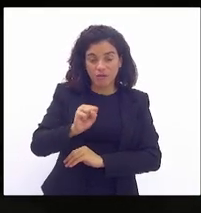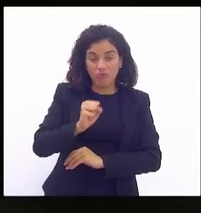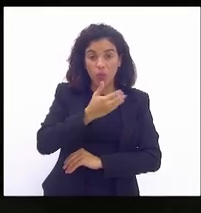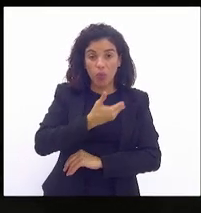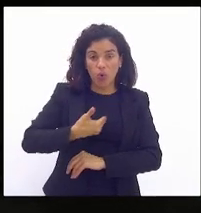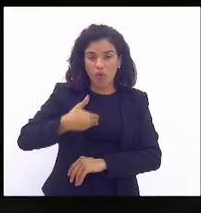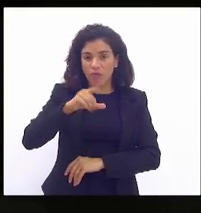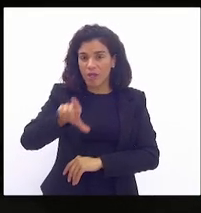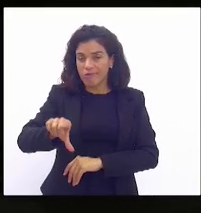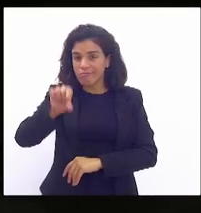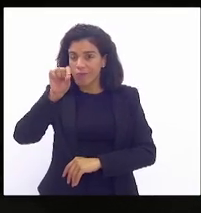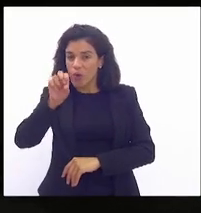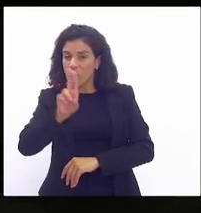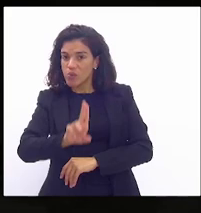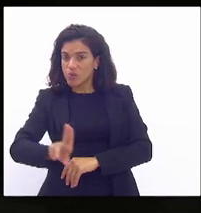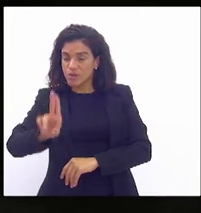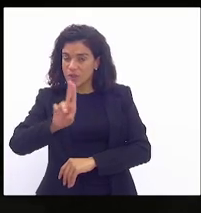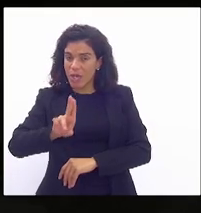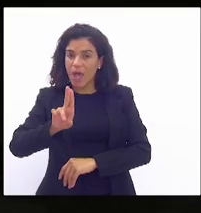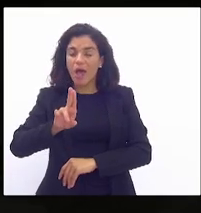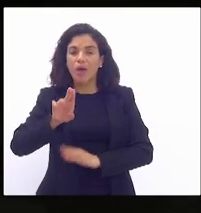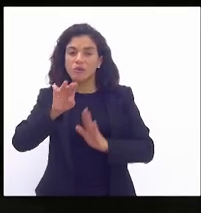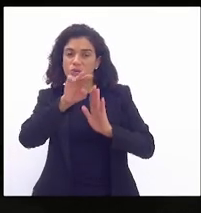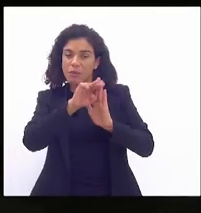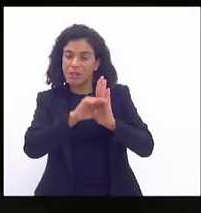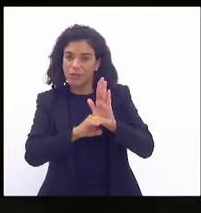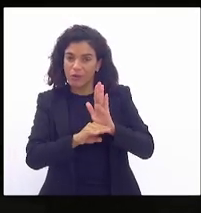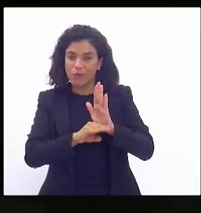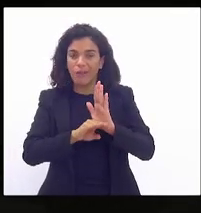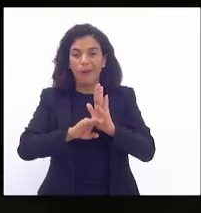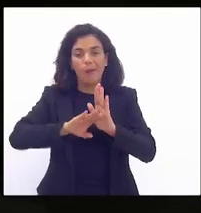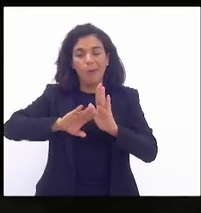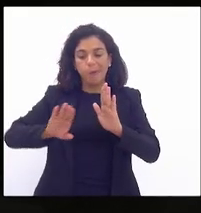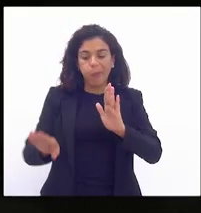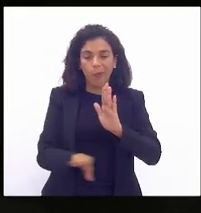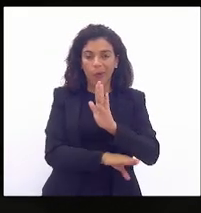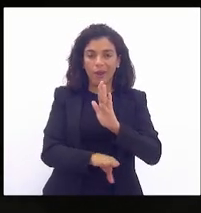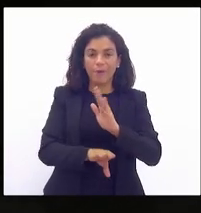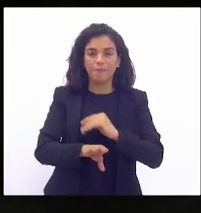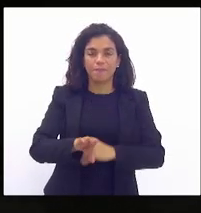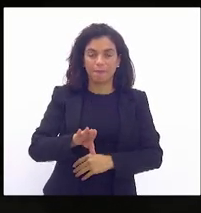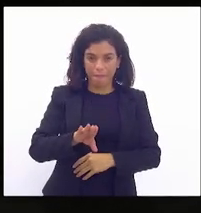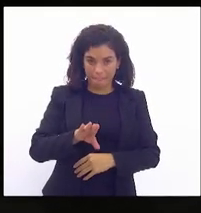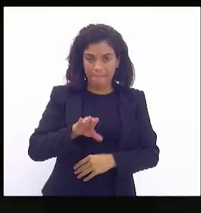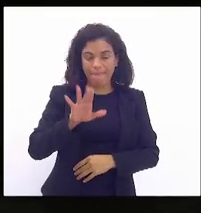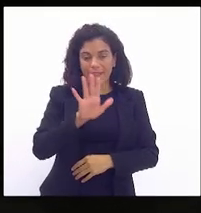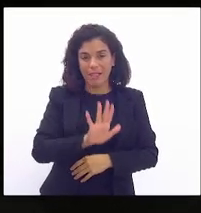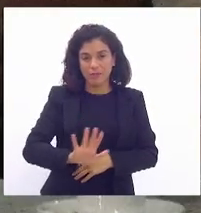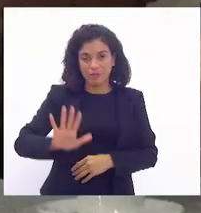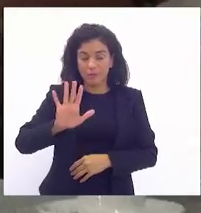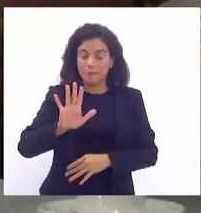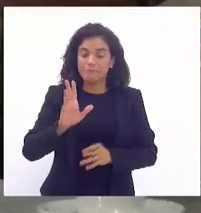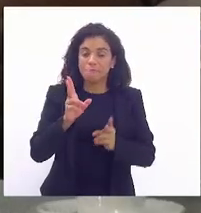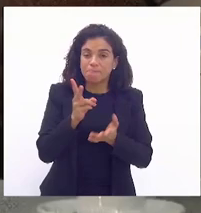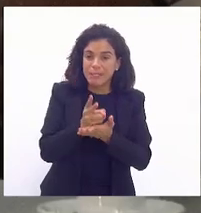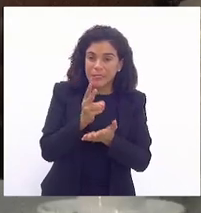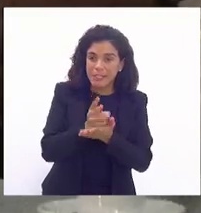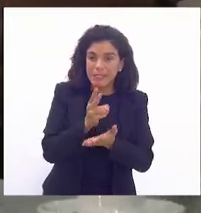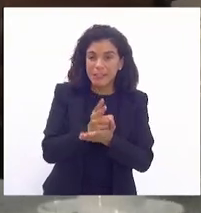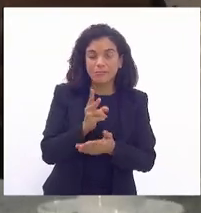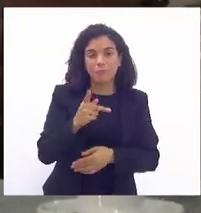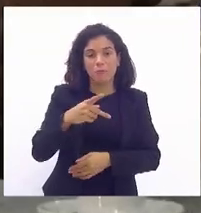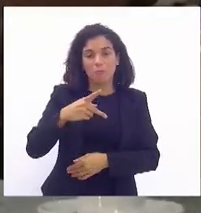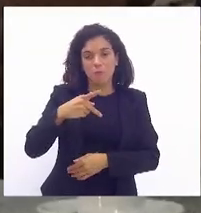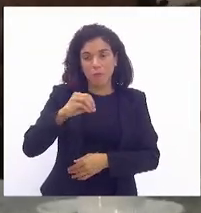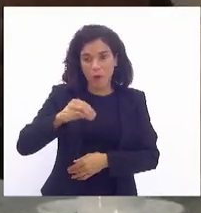preferiu utilizar os valores defasados da legislação nacional. De toda forma, a retomada do pó preto